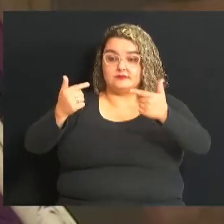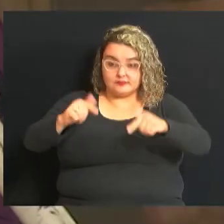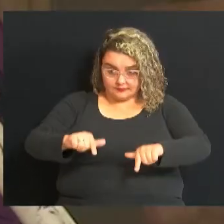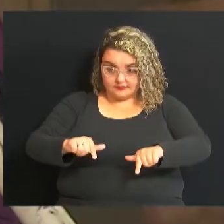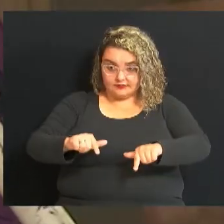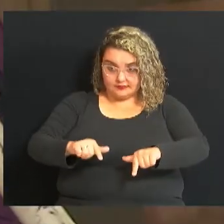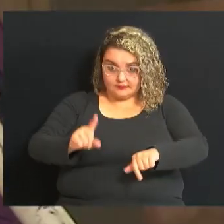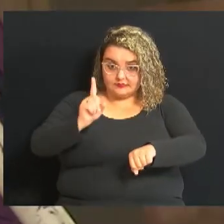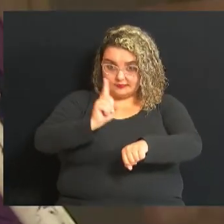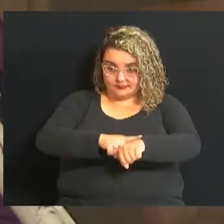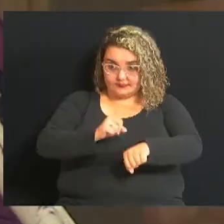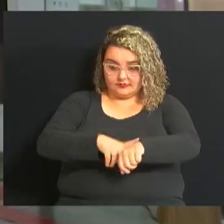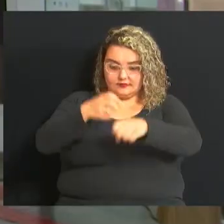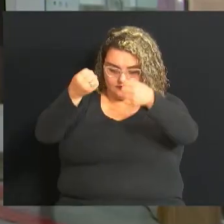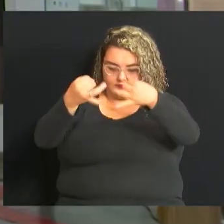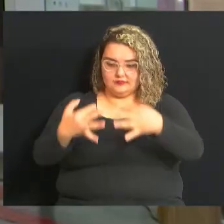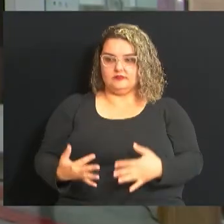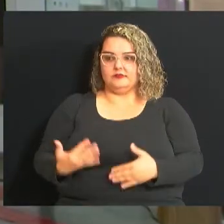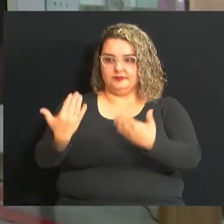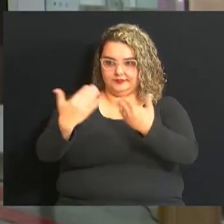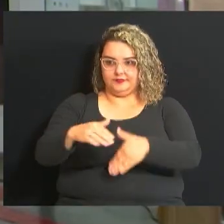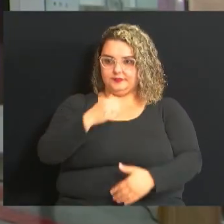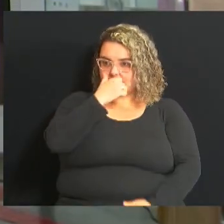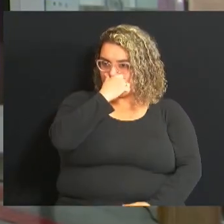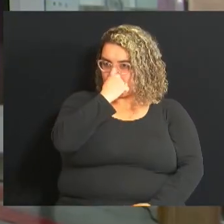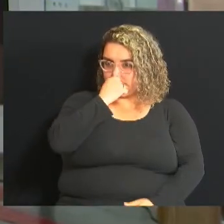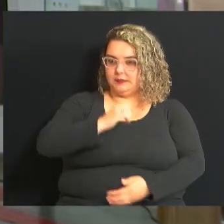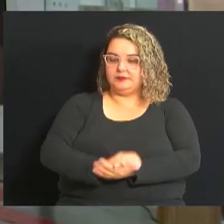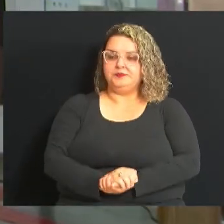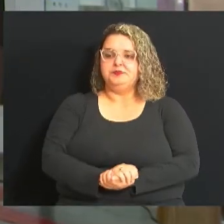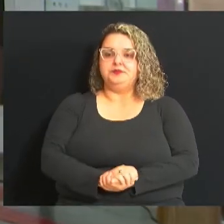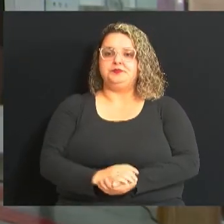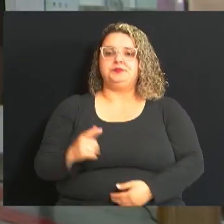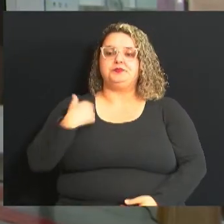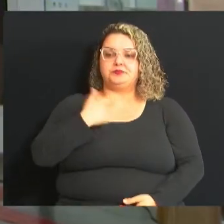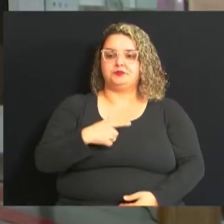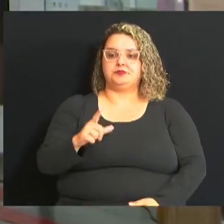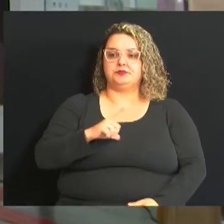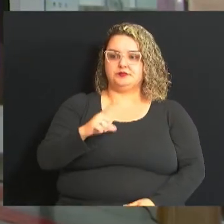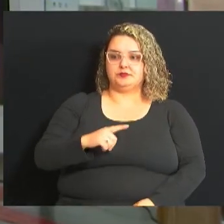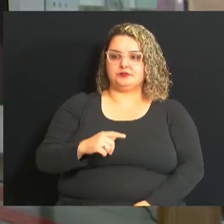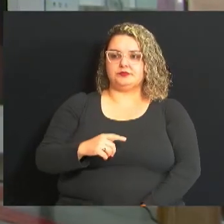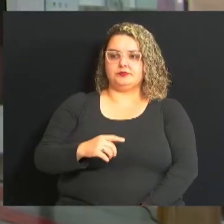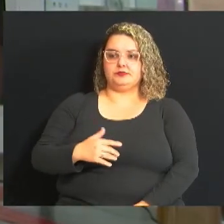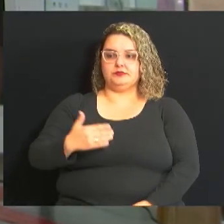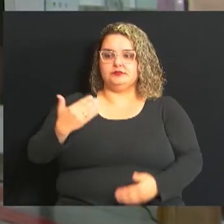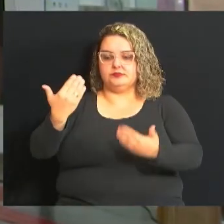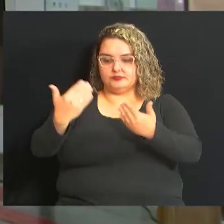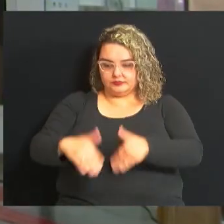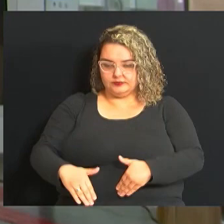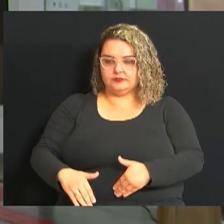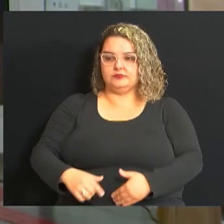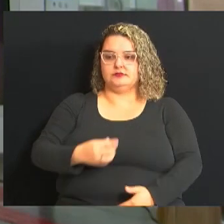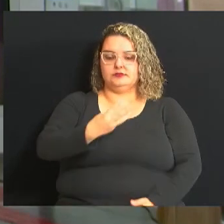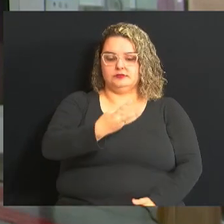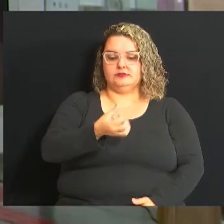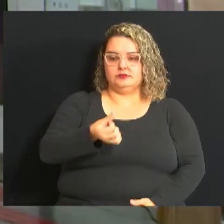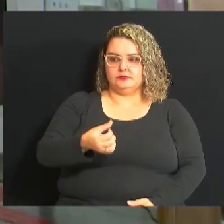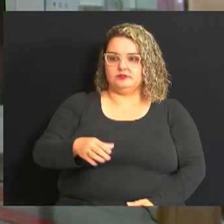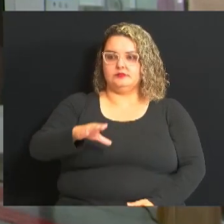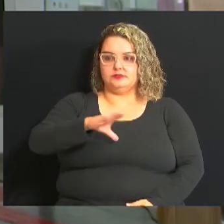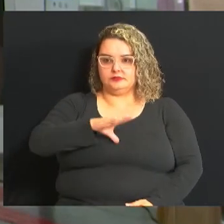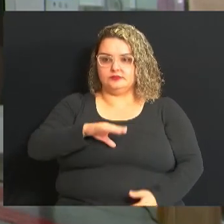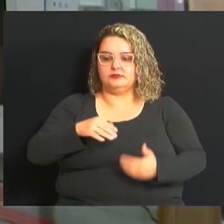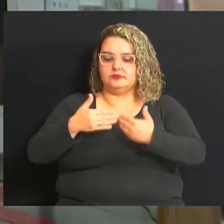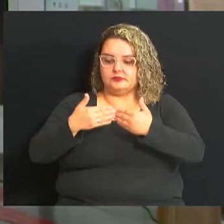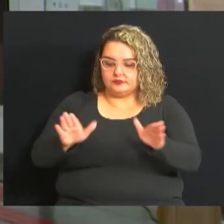as orientações para a prova. Nós teremos a aplicação de prova em 36 cidades, os portões serão abertos ao